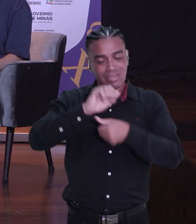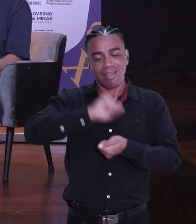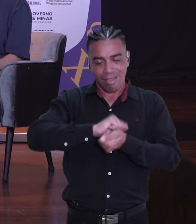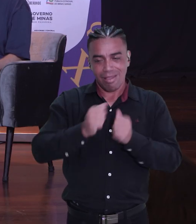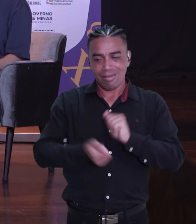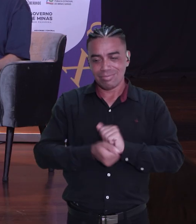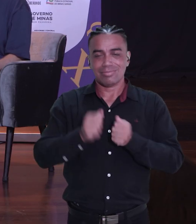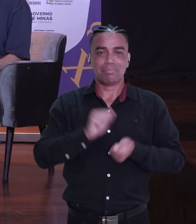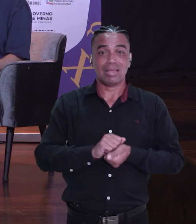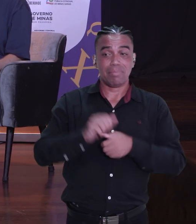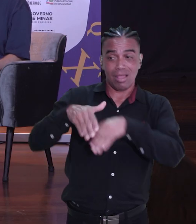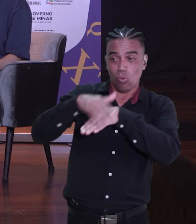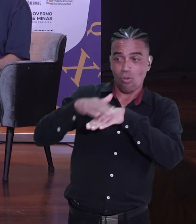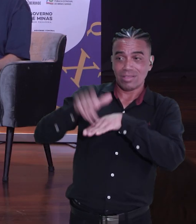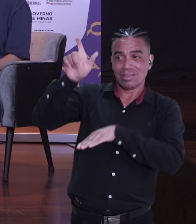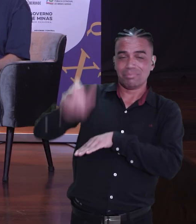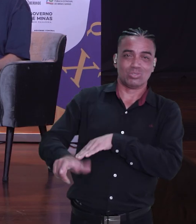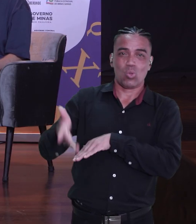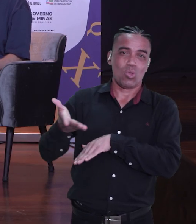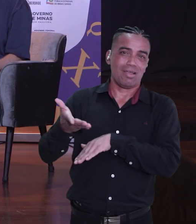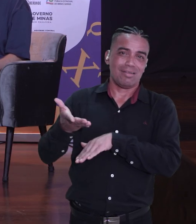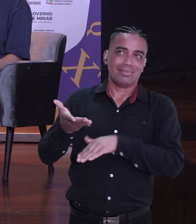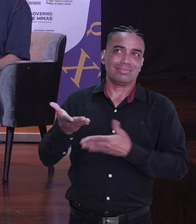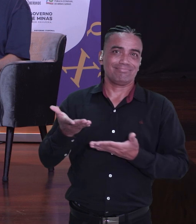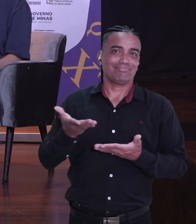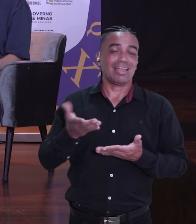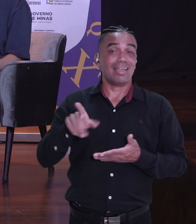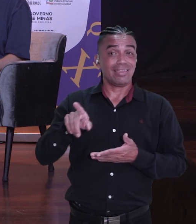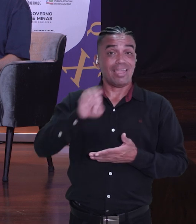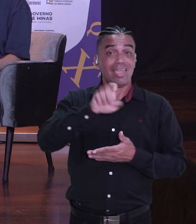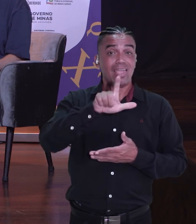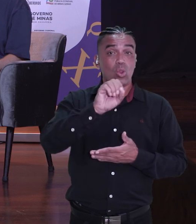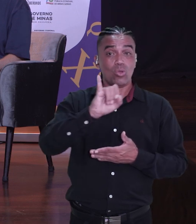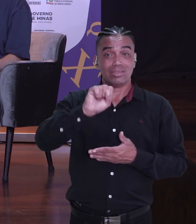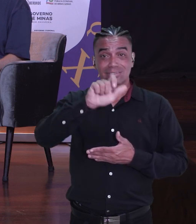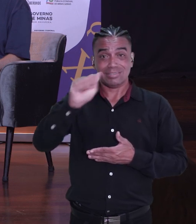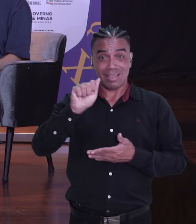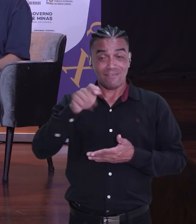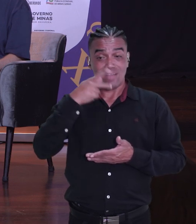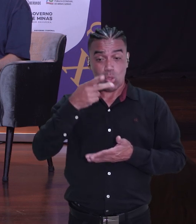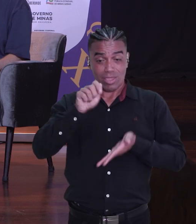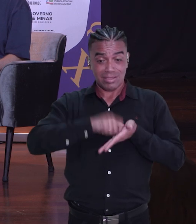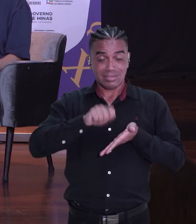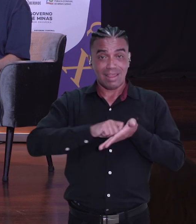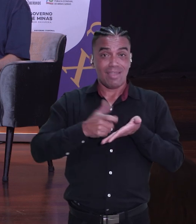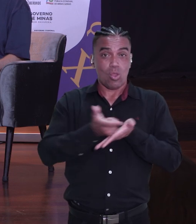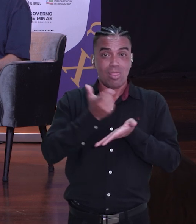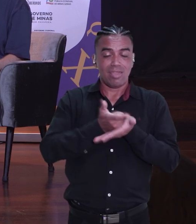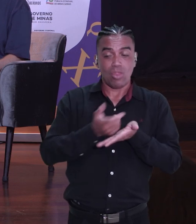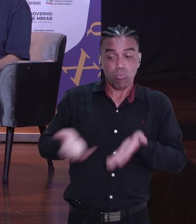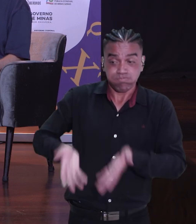próprio é obrigado a se adaptar, né, para conversar com uma pessoa dessa, né? Então, e aí, quando a Heloísa me disse que ia escrever,